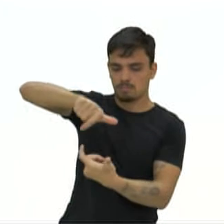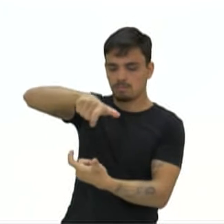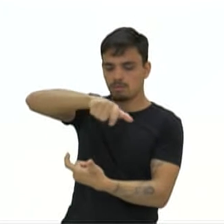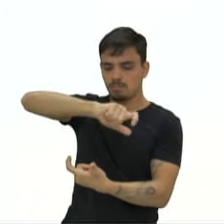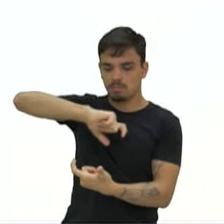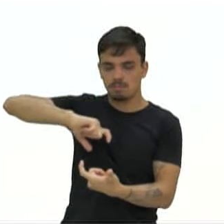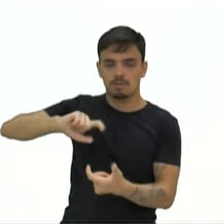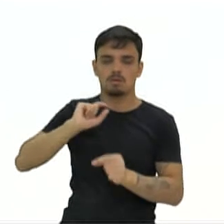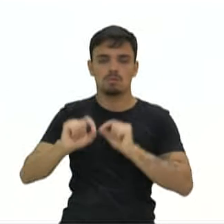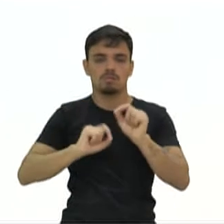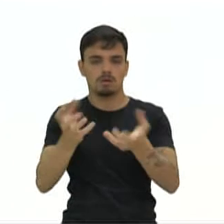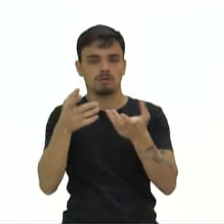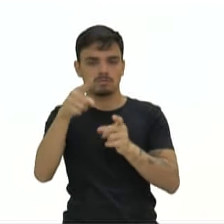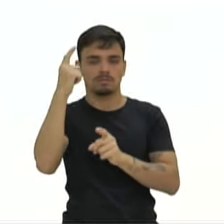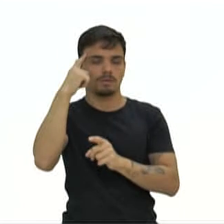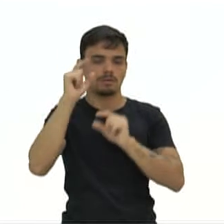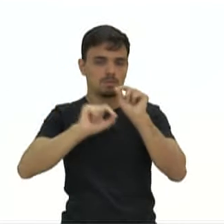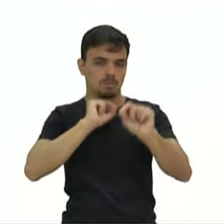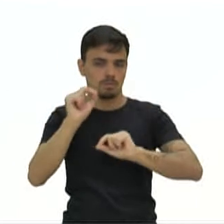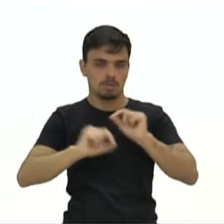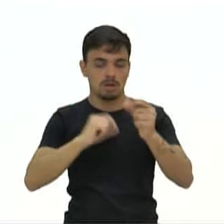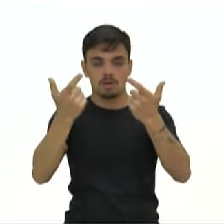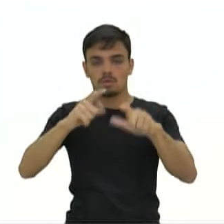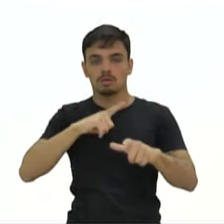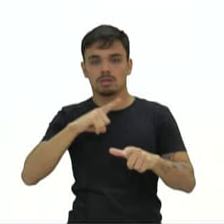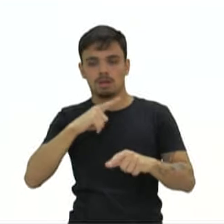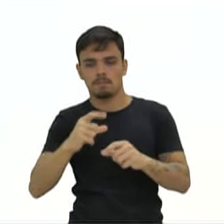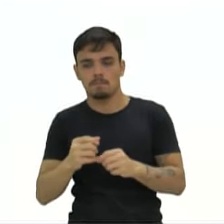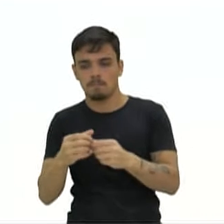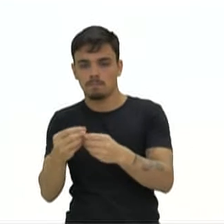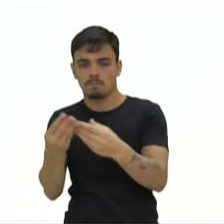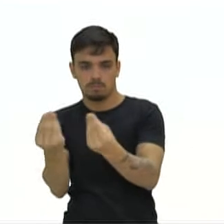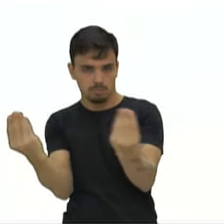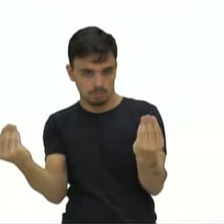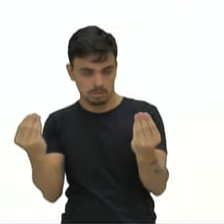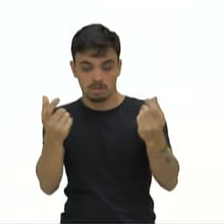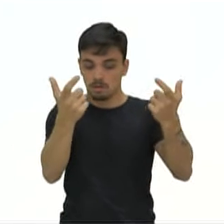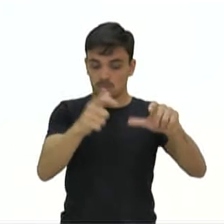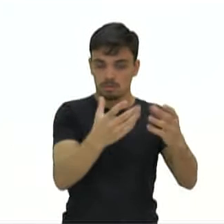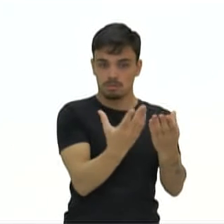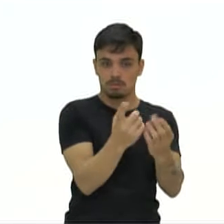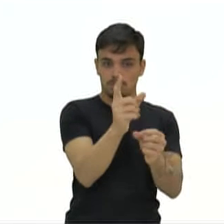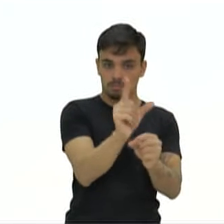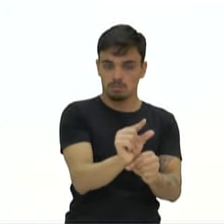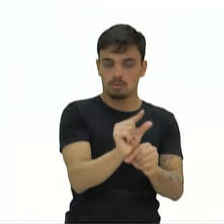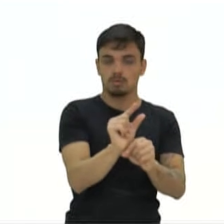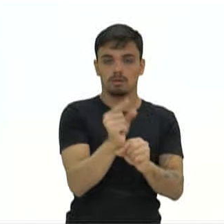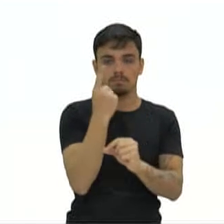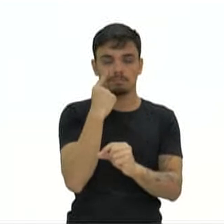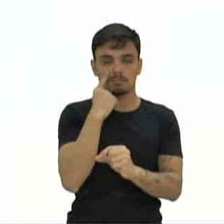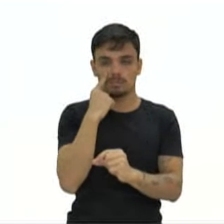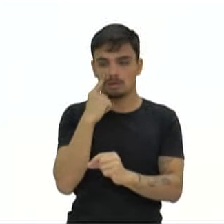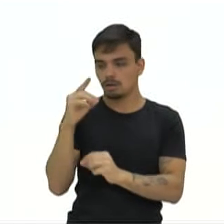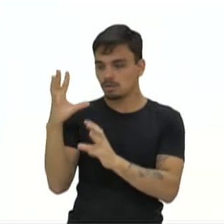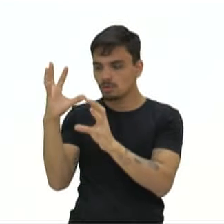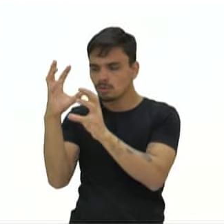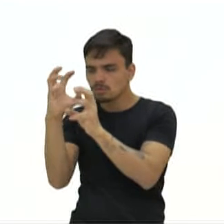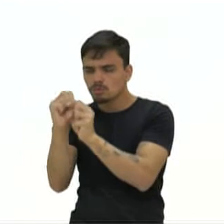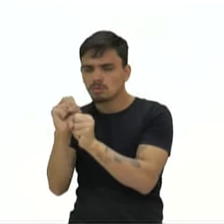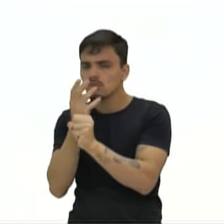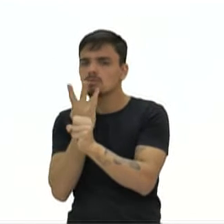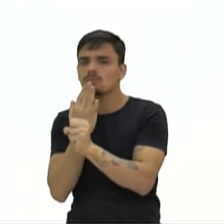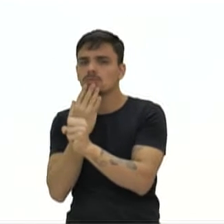eu quero que você pense? Onde tem bastante e onde tem pouco. Certo? Então a parte escura, grave